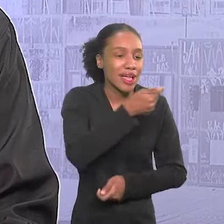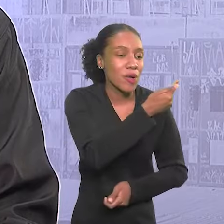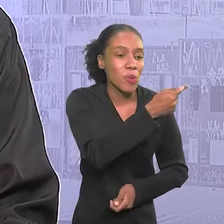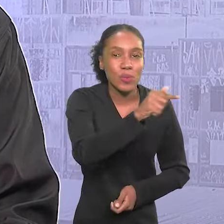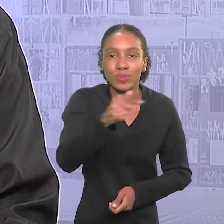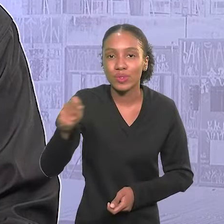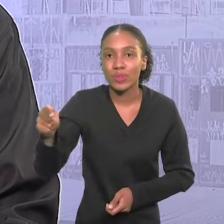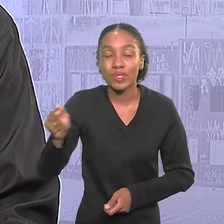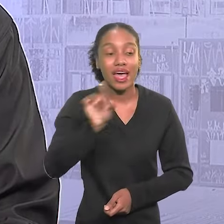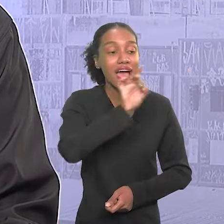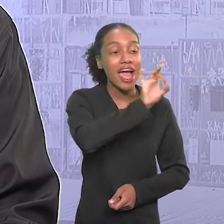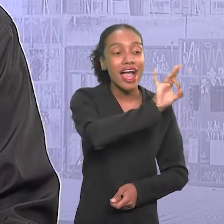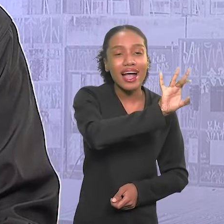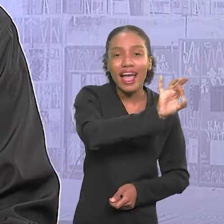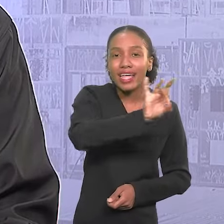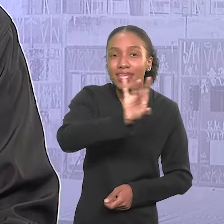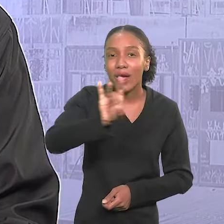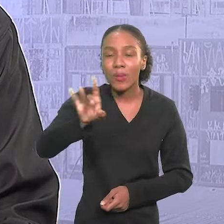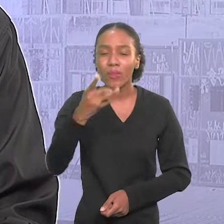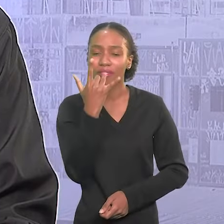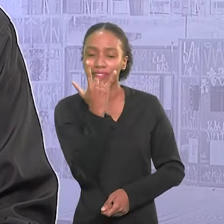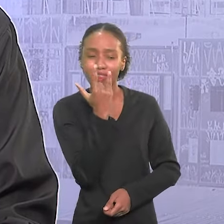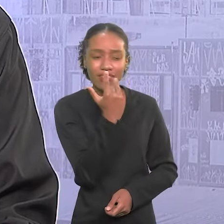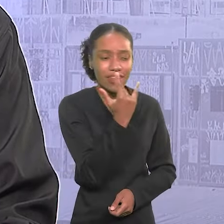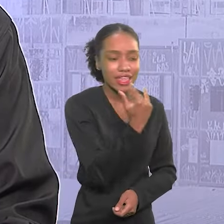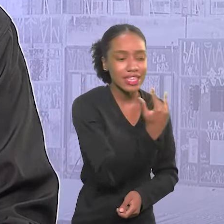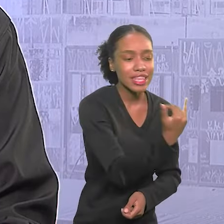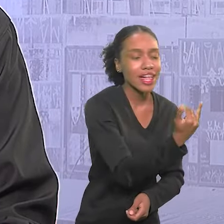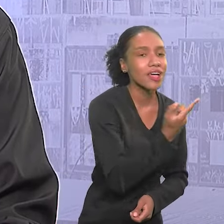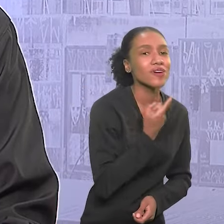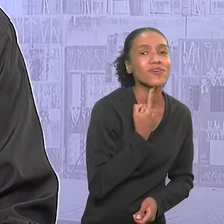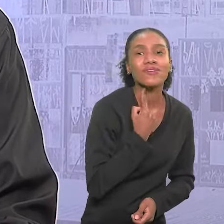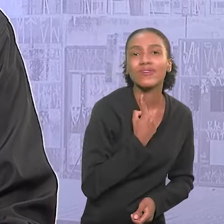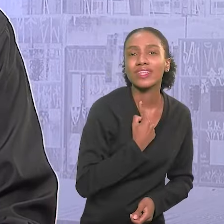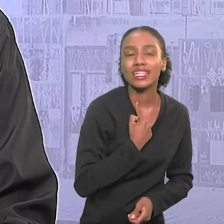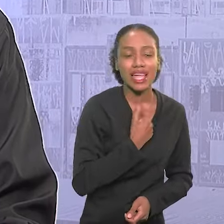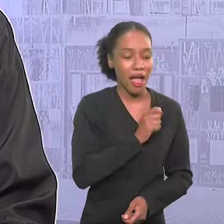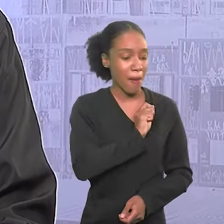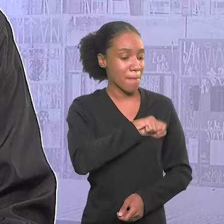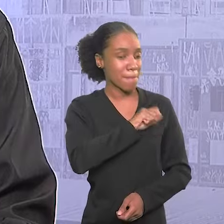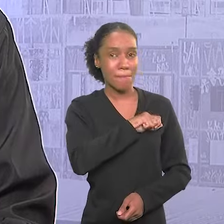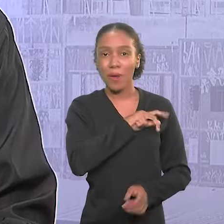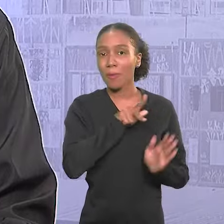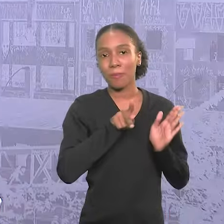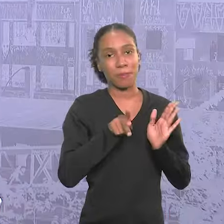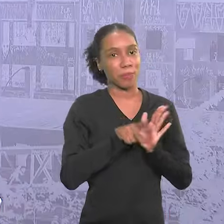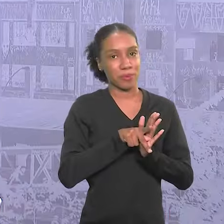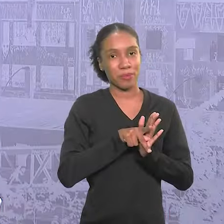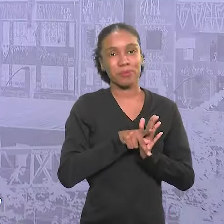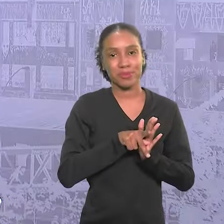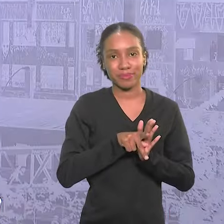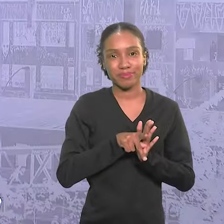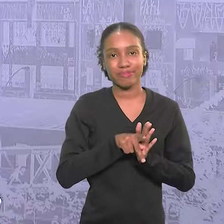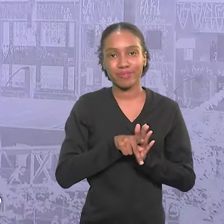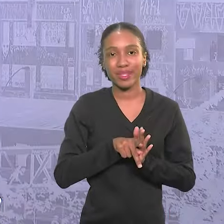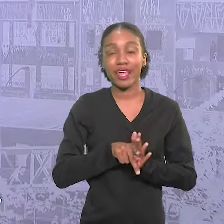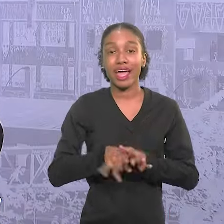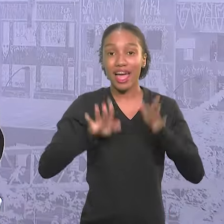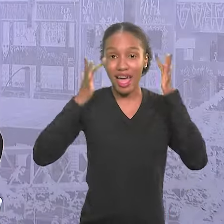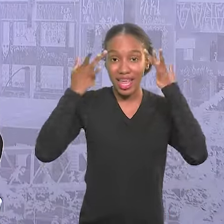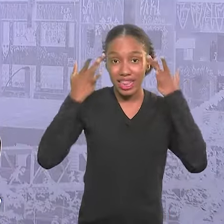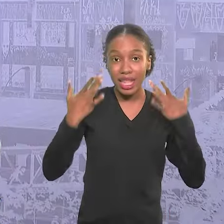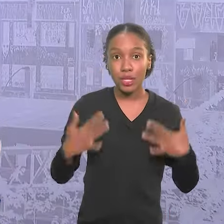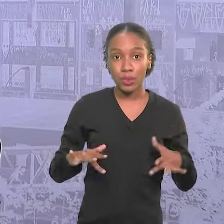ninguém cada um porém é tentado pelo seu próprio mal e há uma